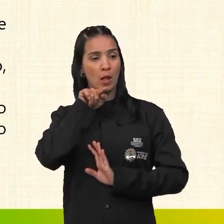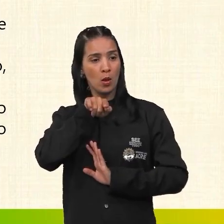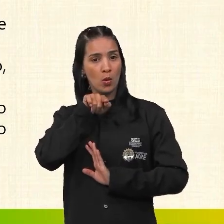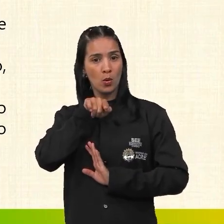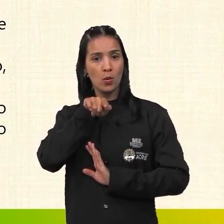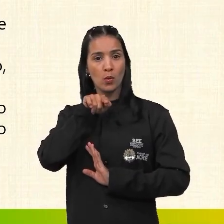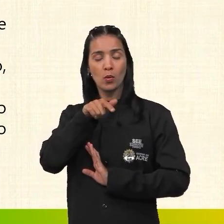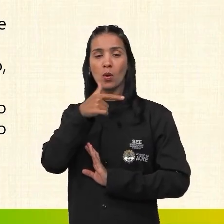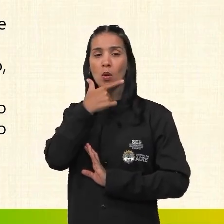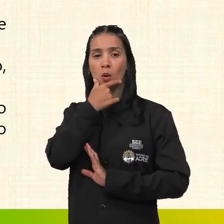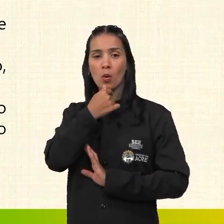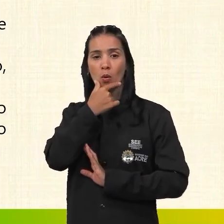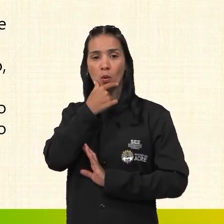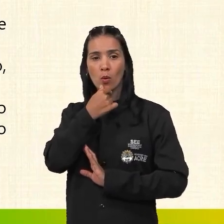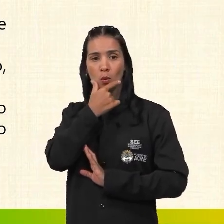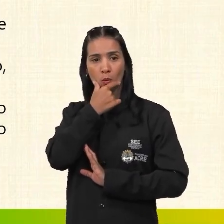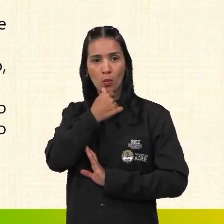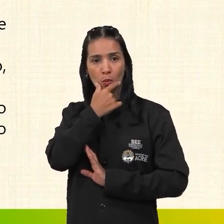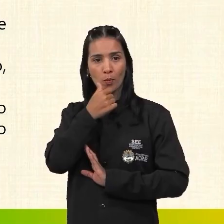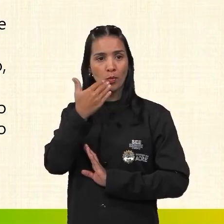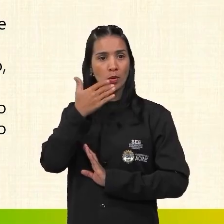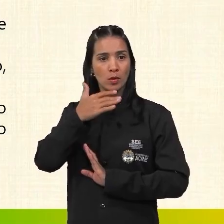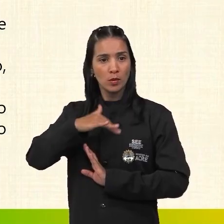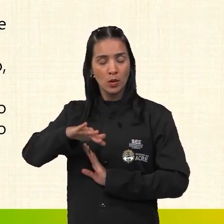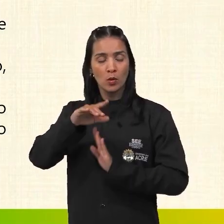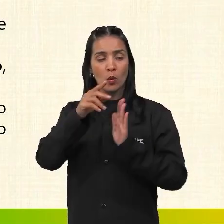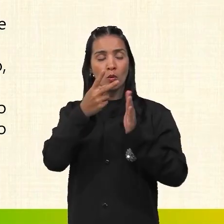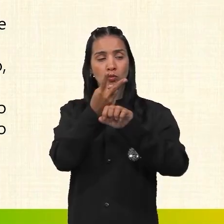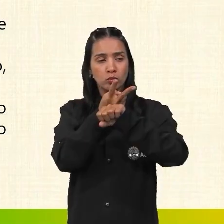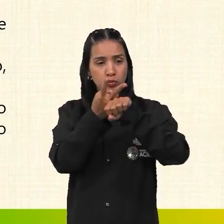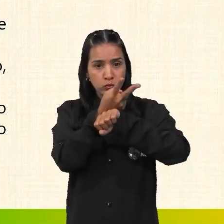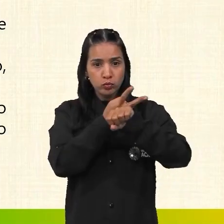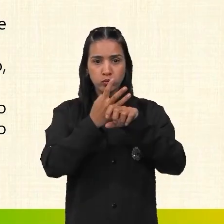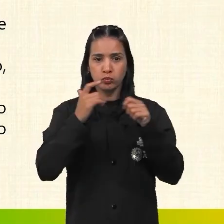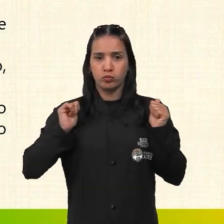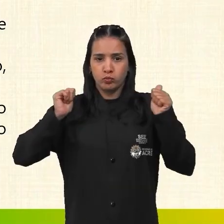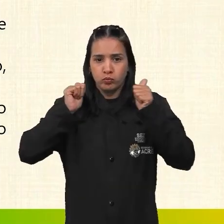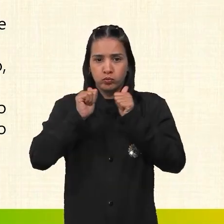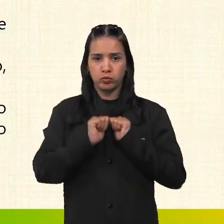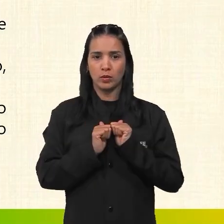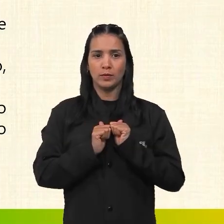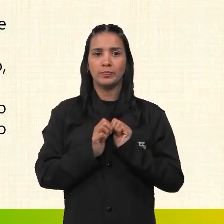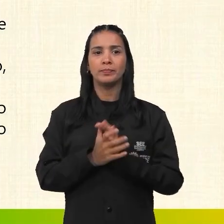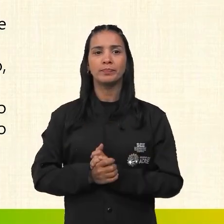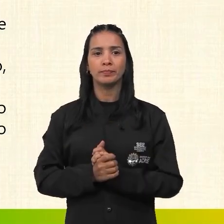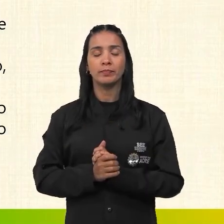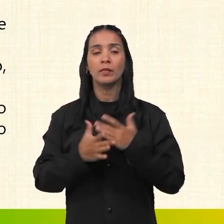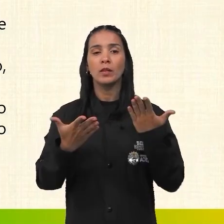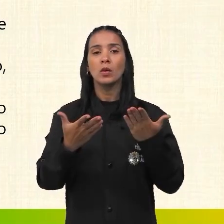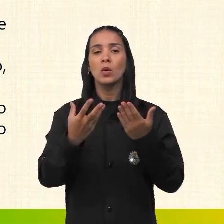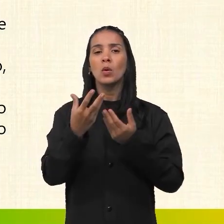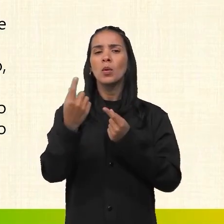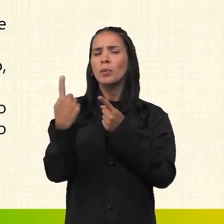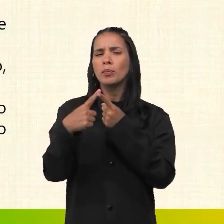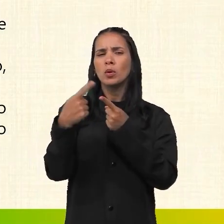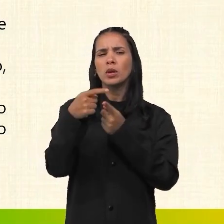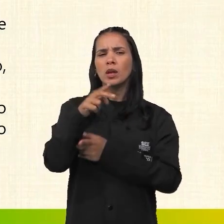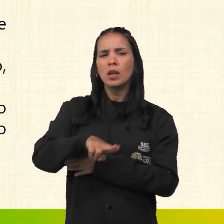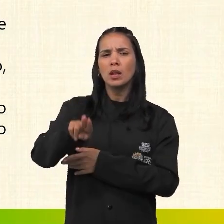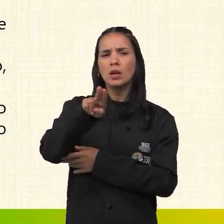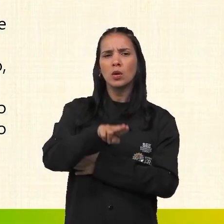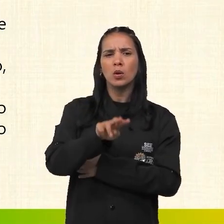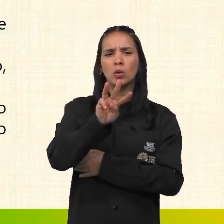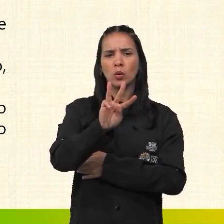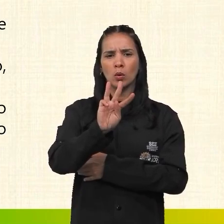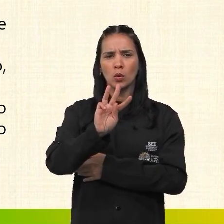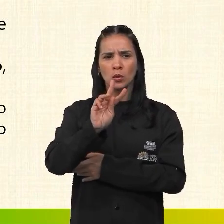jaqueta. O W8 question where foi utilizado pois. Nós temos aqui, lá no primeiro